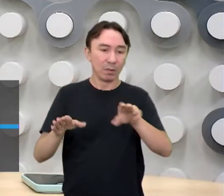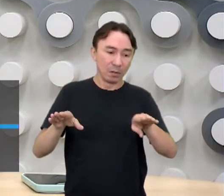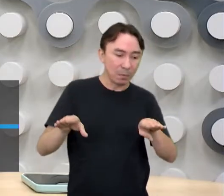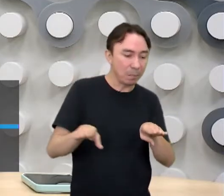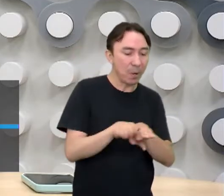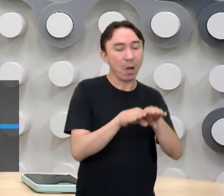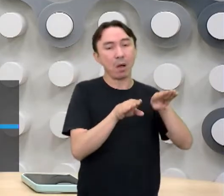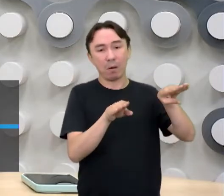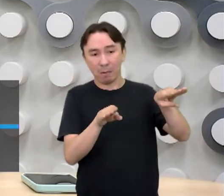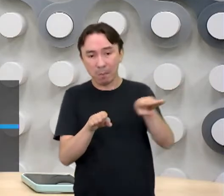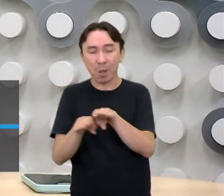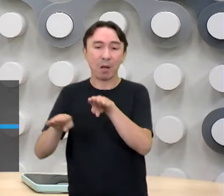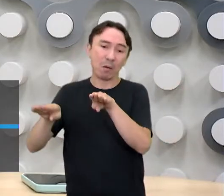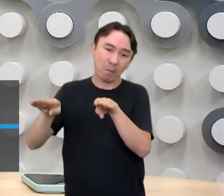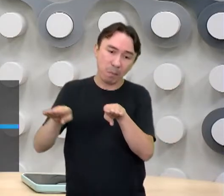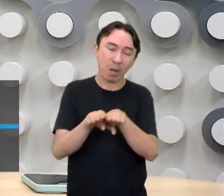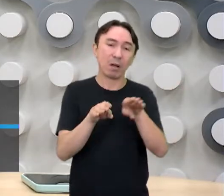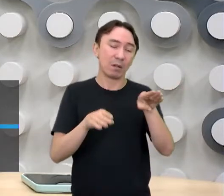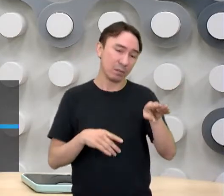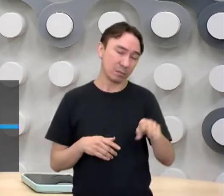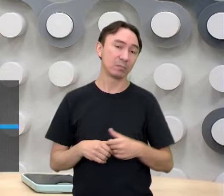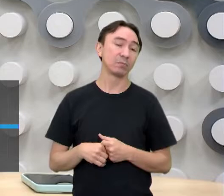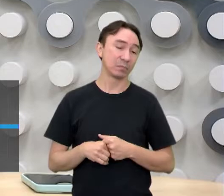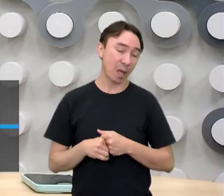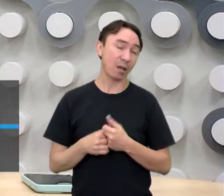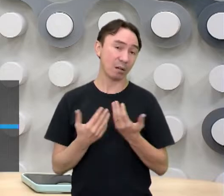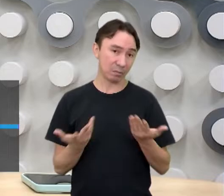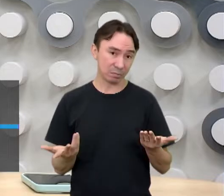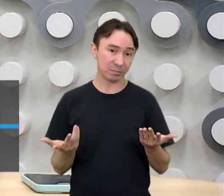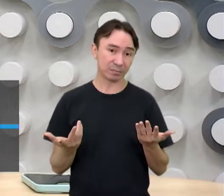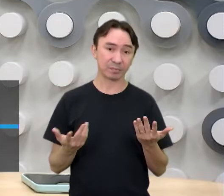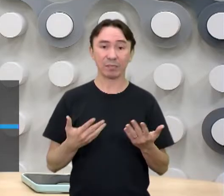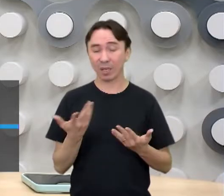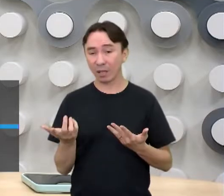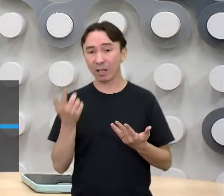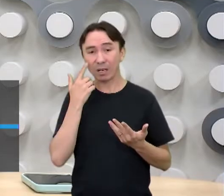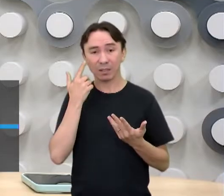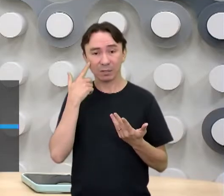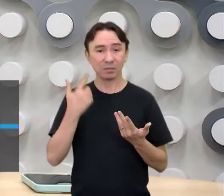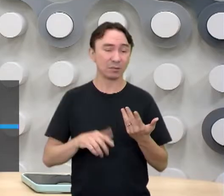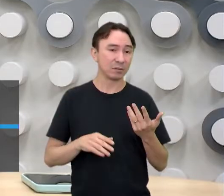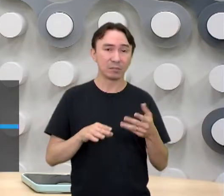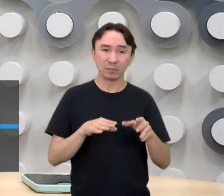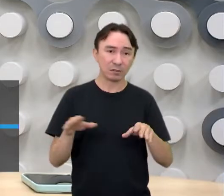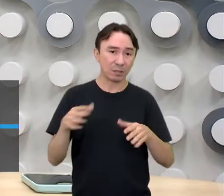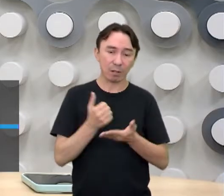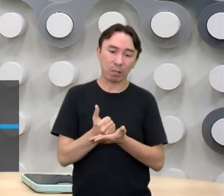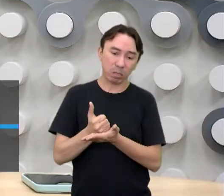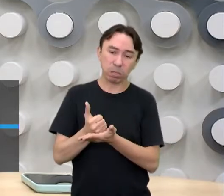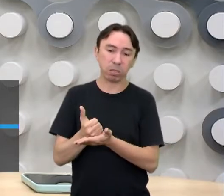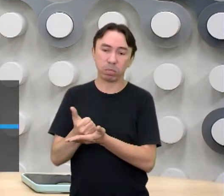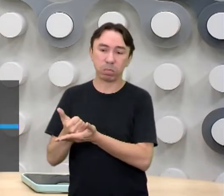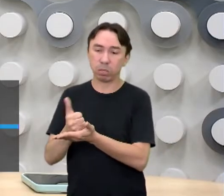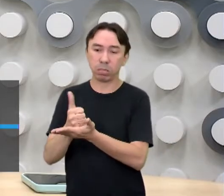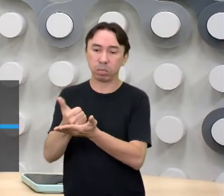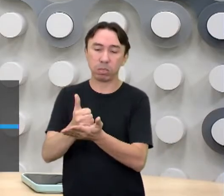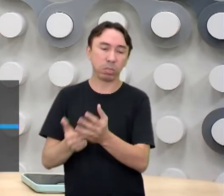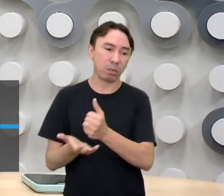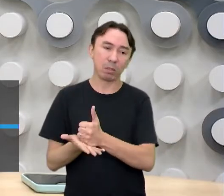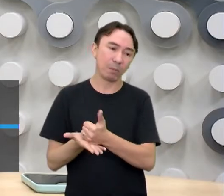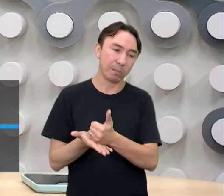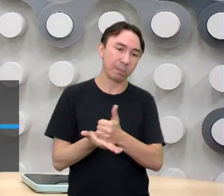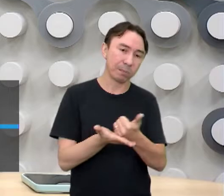as placas, né, fiquem desestabilizadas, né, e fiquem à deriva, né? Por isso que Wegener, né, falou sobre